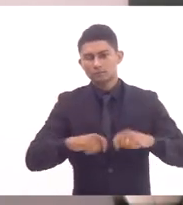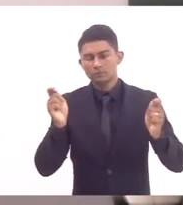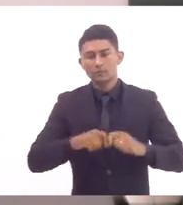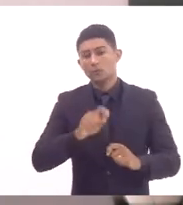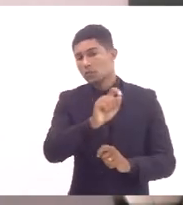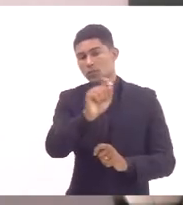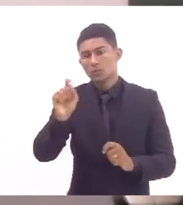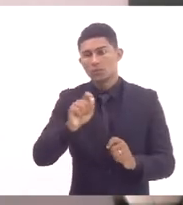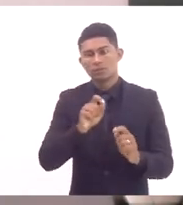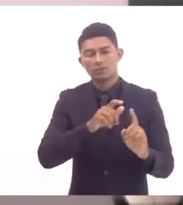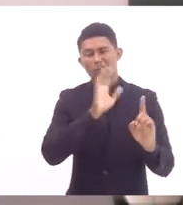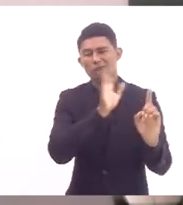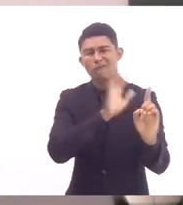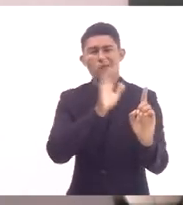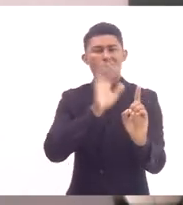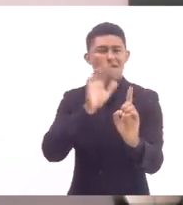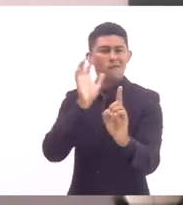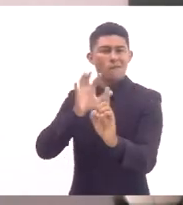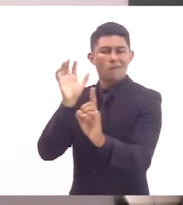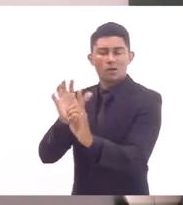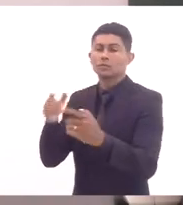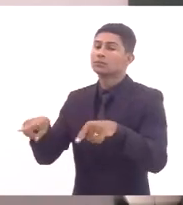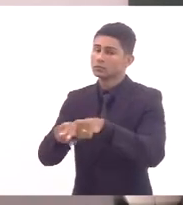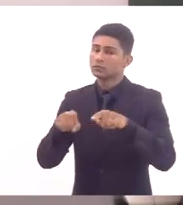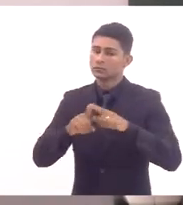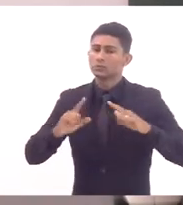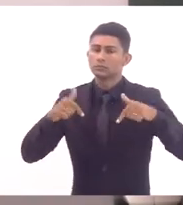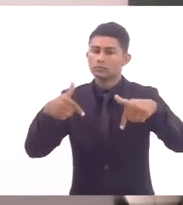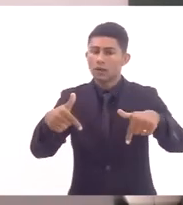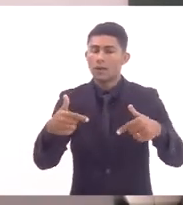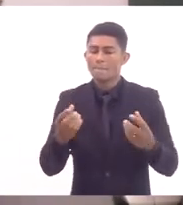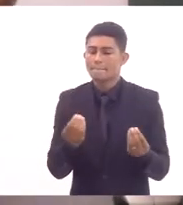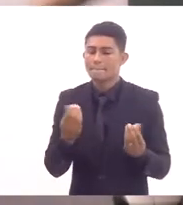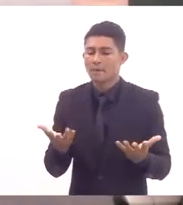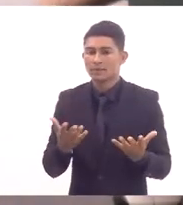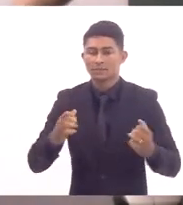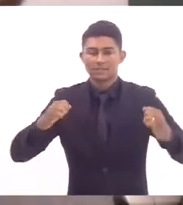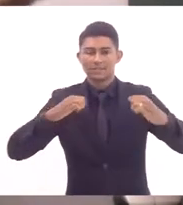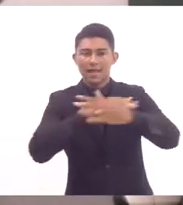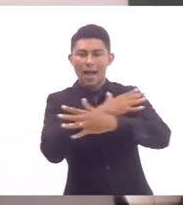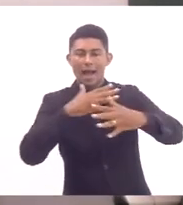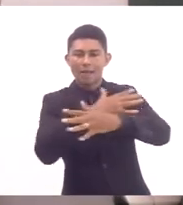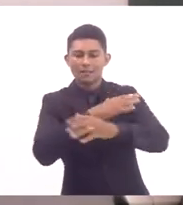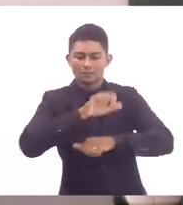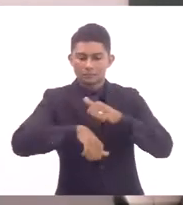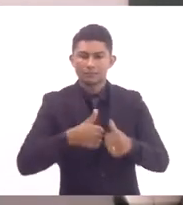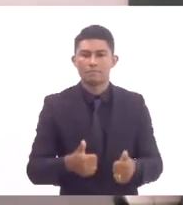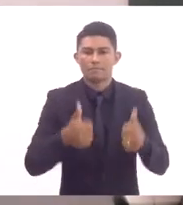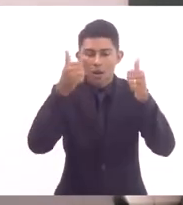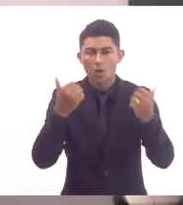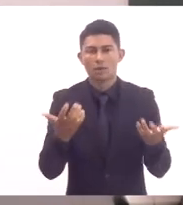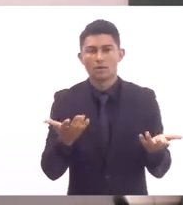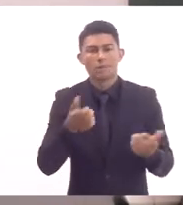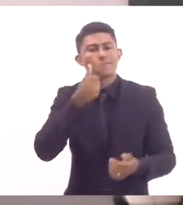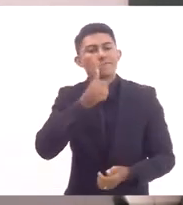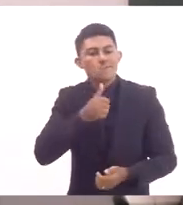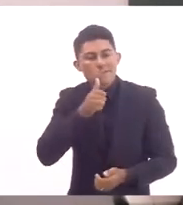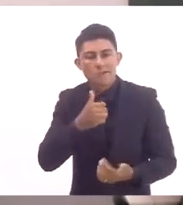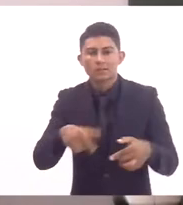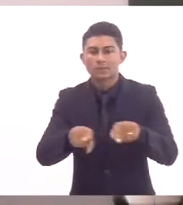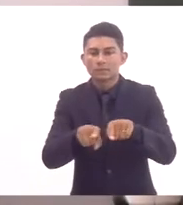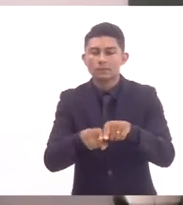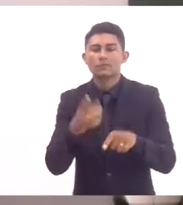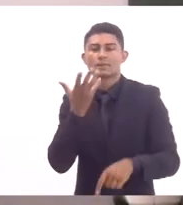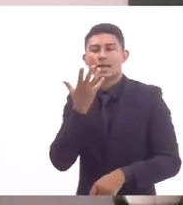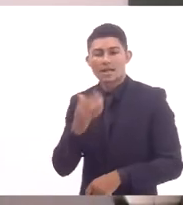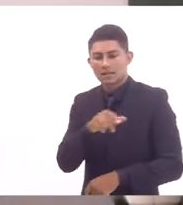influenciar e de agir né Por uma cidade melhor para mulheres e crianças já que é porque nós estamos falando de mulher eu